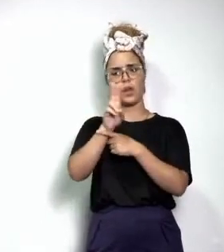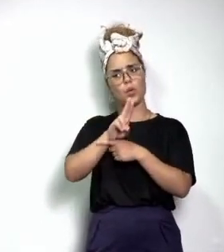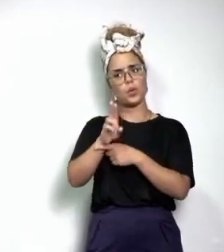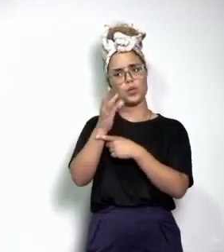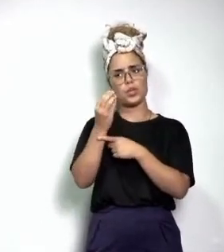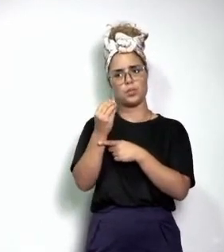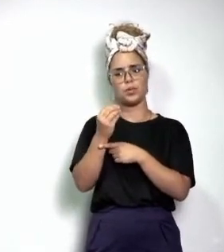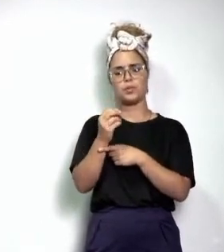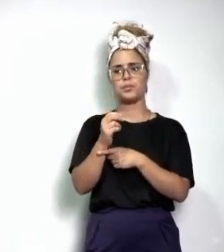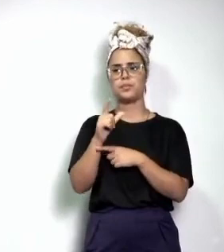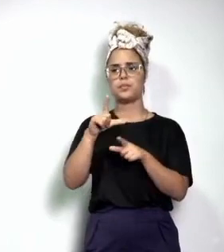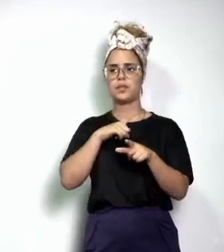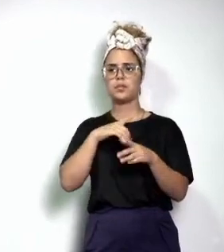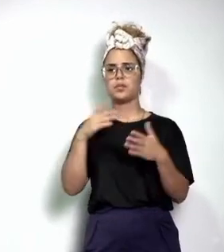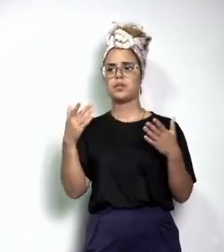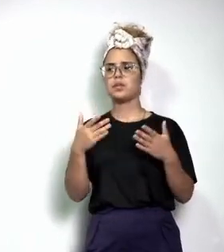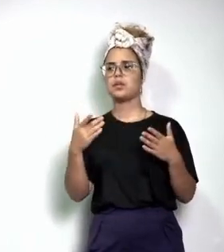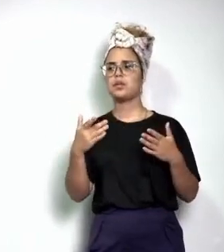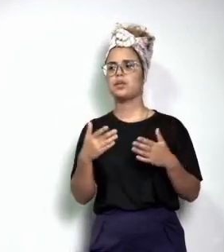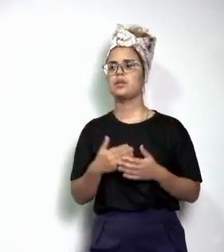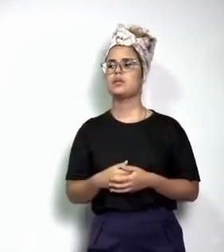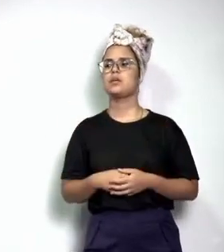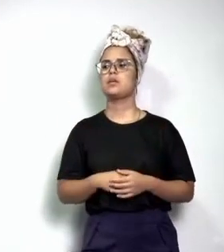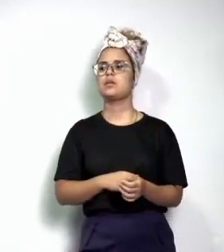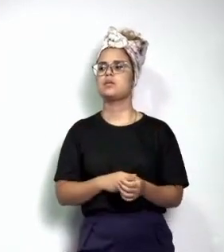gente tem aqui